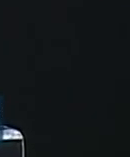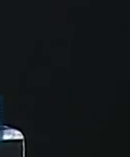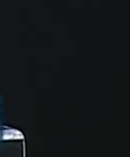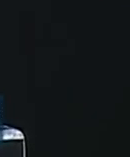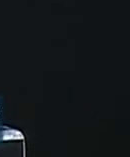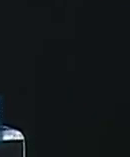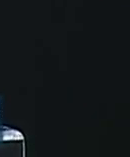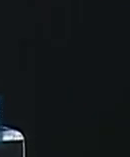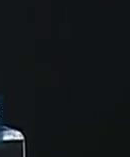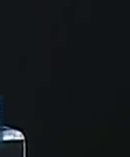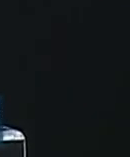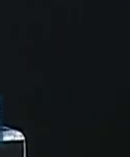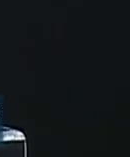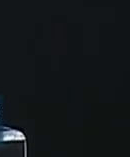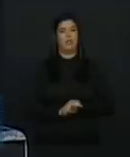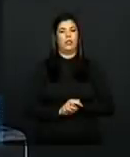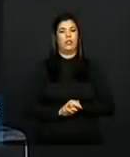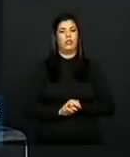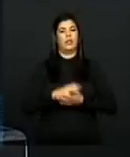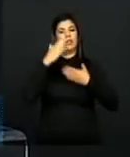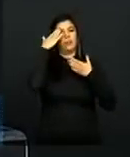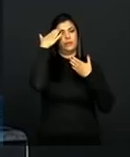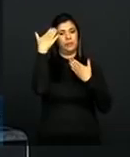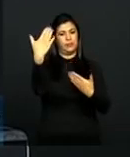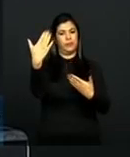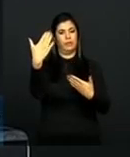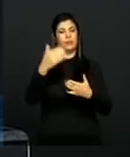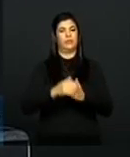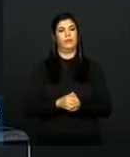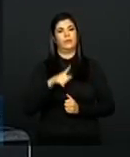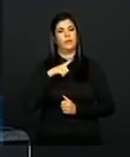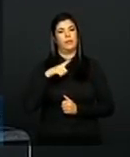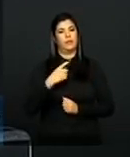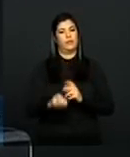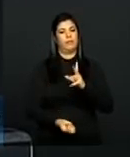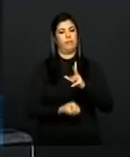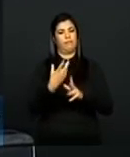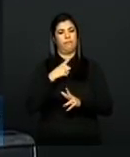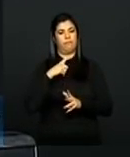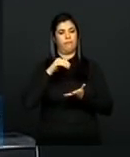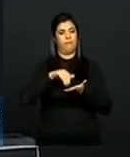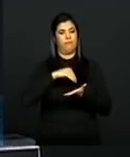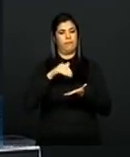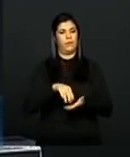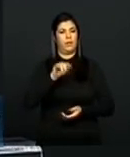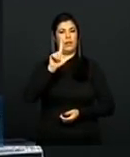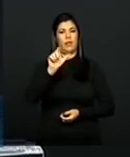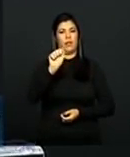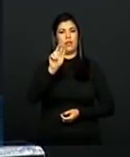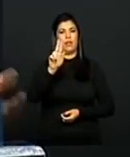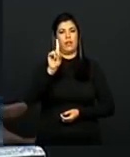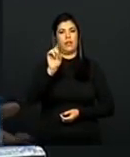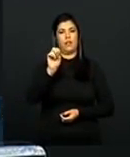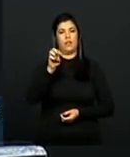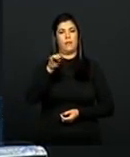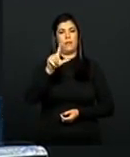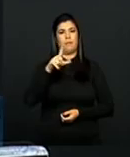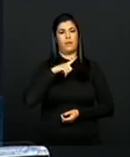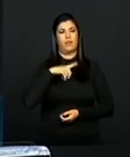Agradecemos as palavras do secretário-executivo do Ministério do Desenvolvimento Agrário, senhor Laudemir Miller, e retratamos a errata